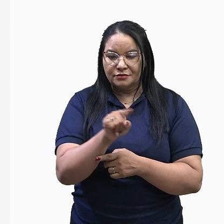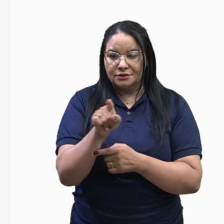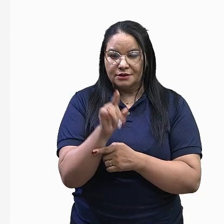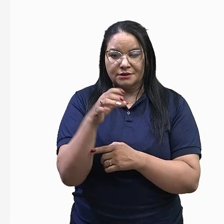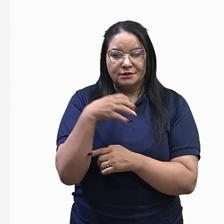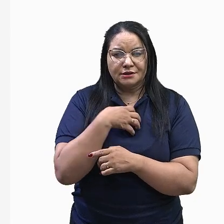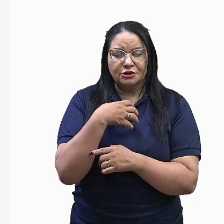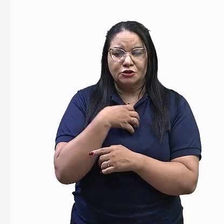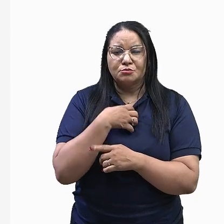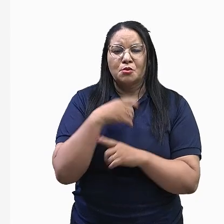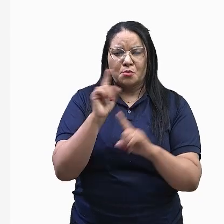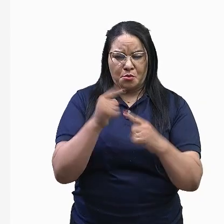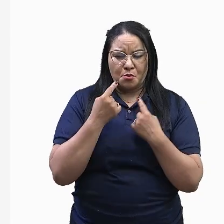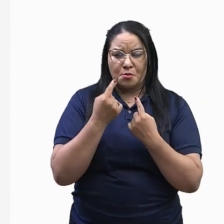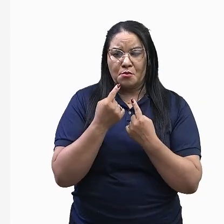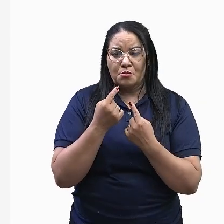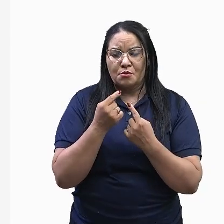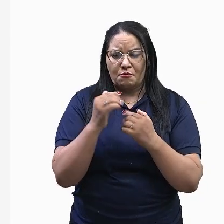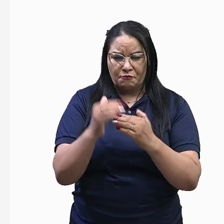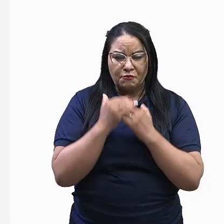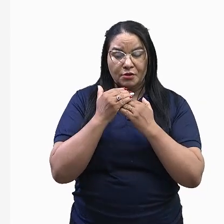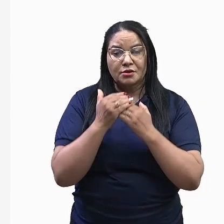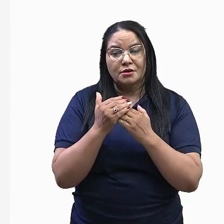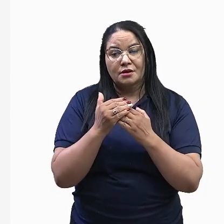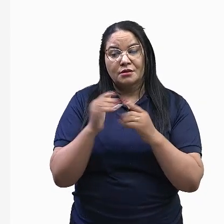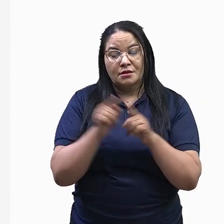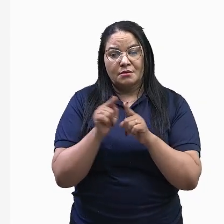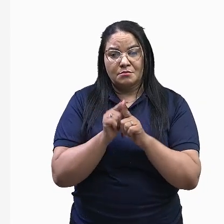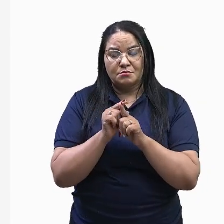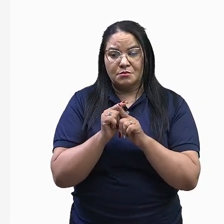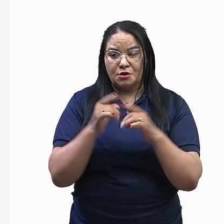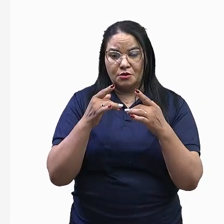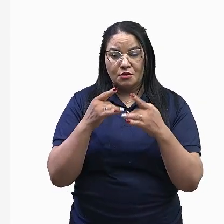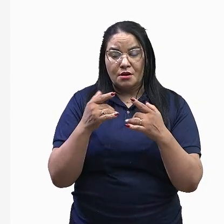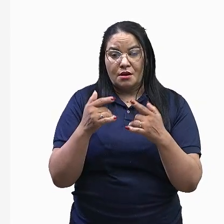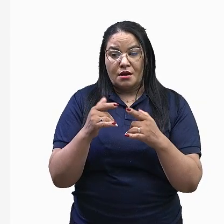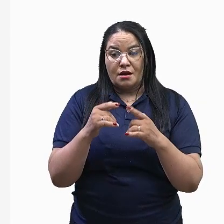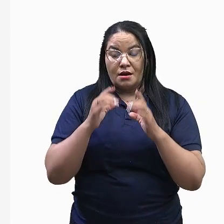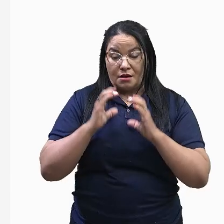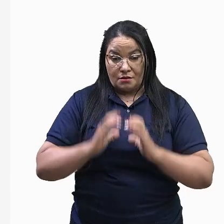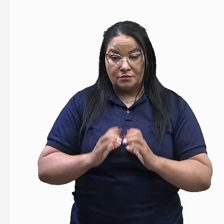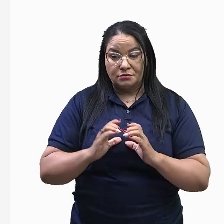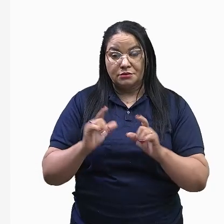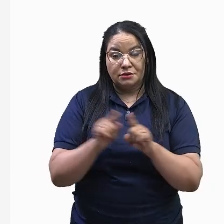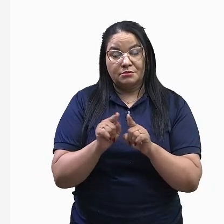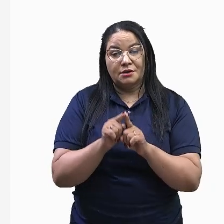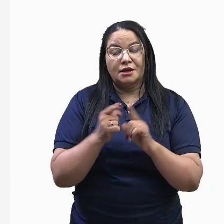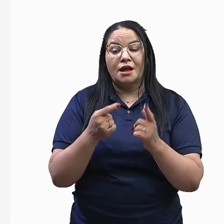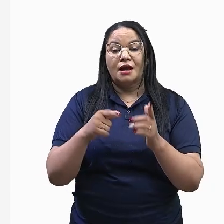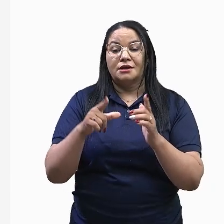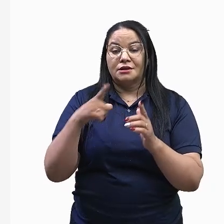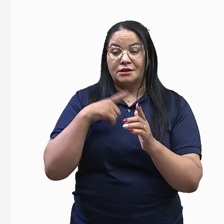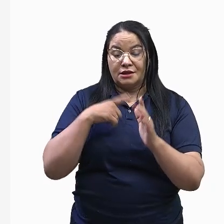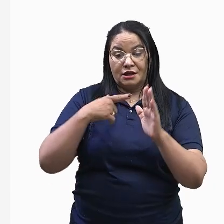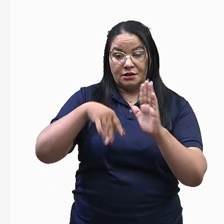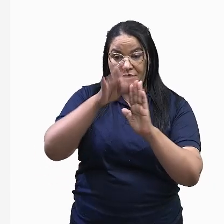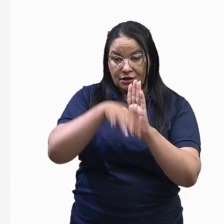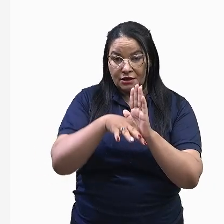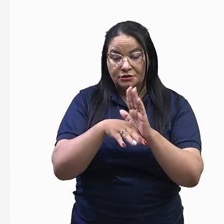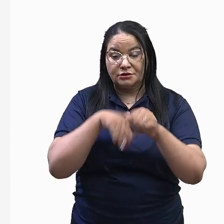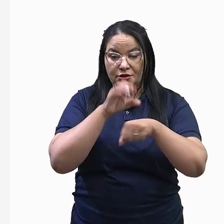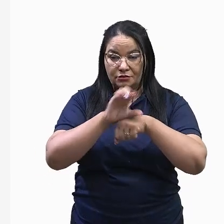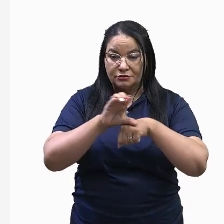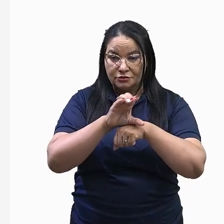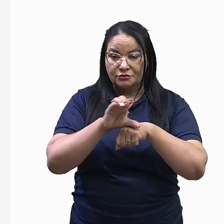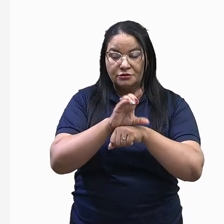agredido, né, que feriu a sua honra, como está lá escrito no texto jurídico, no texto da Constituição